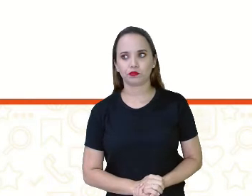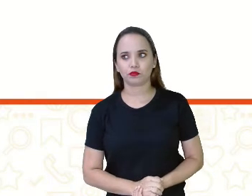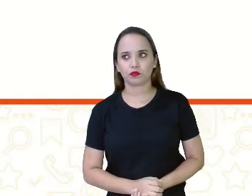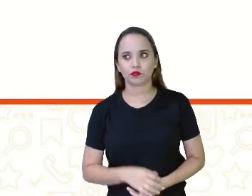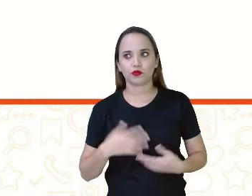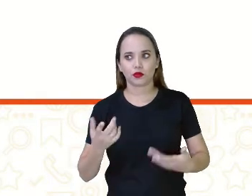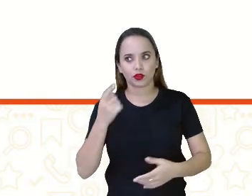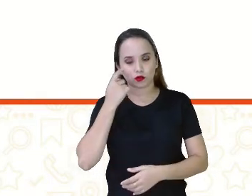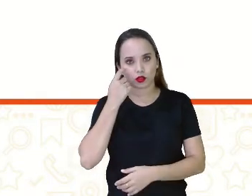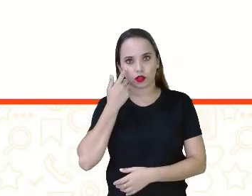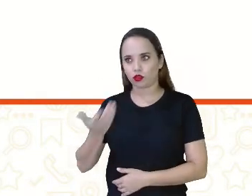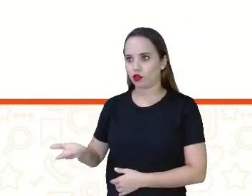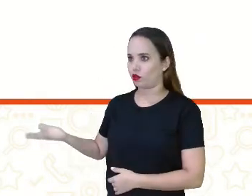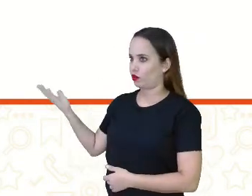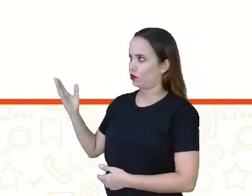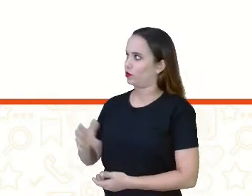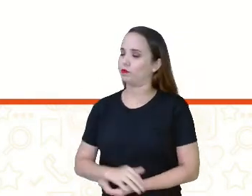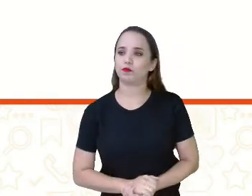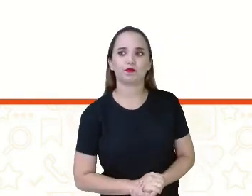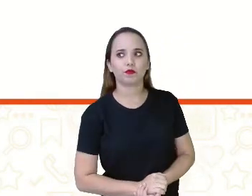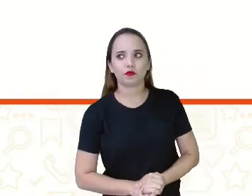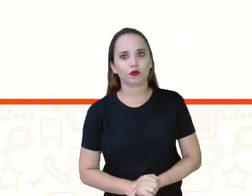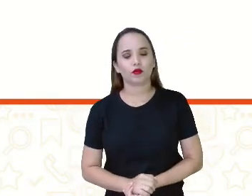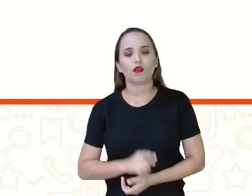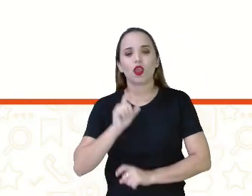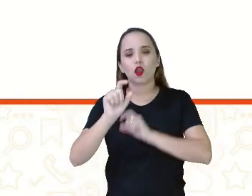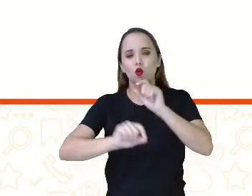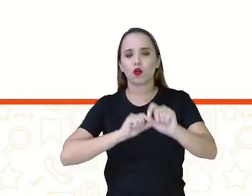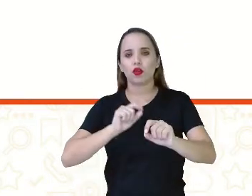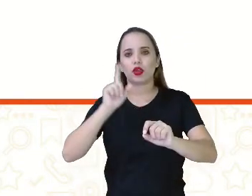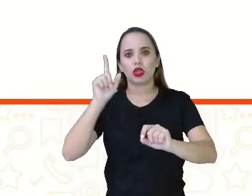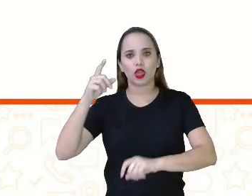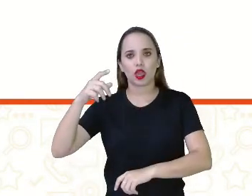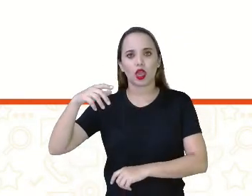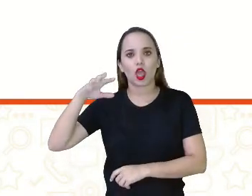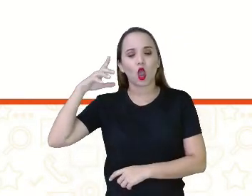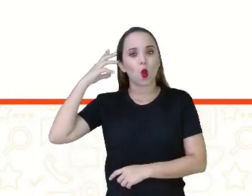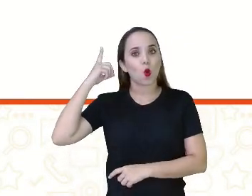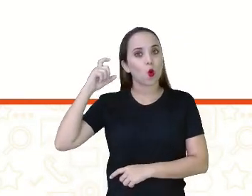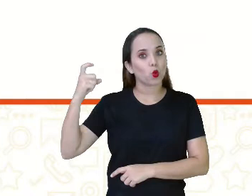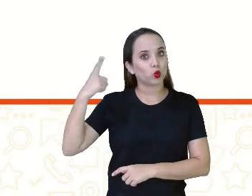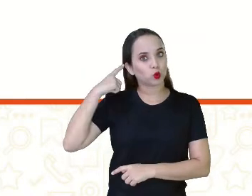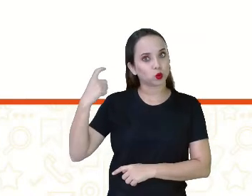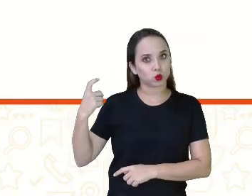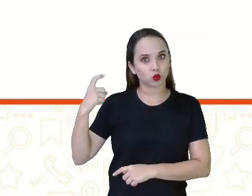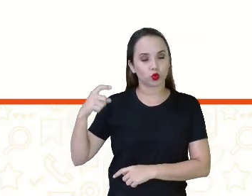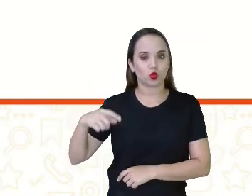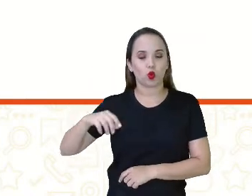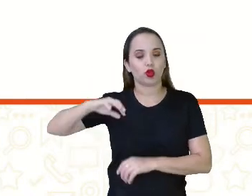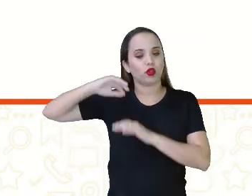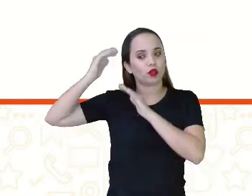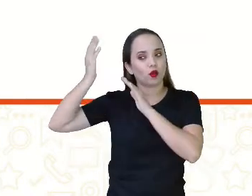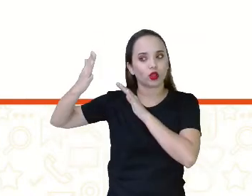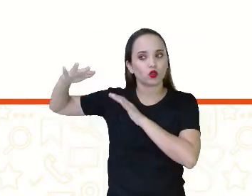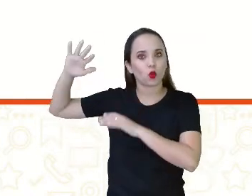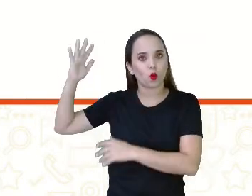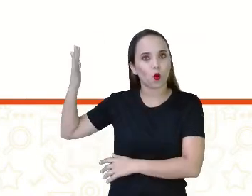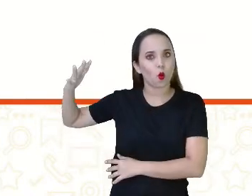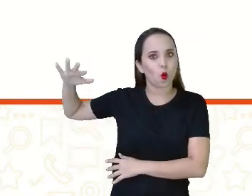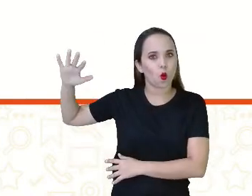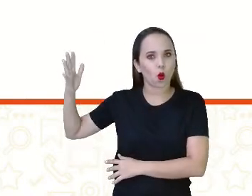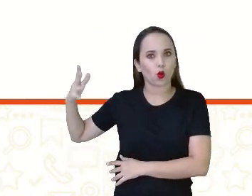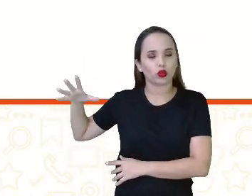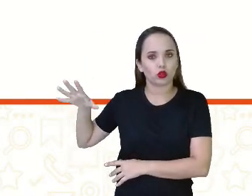Aqui falando da detecção, que seria o som, as ondas sonoras que os ouvidos elas